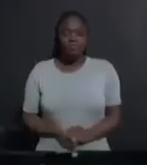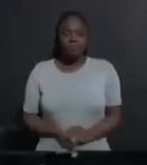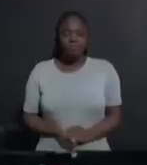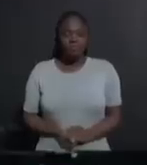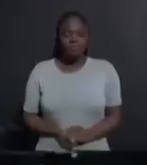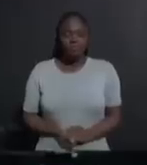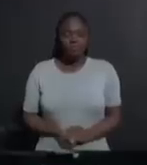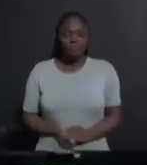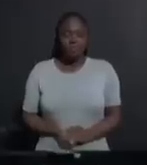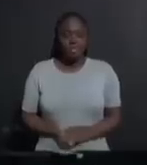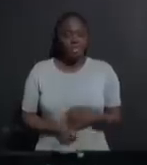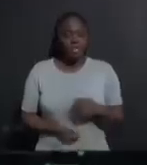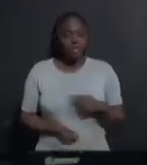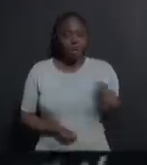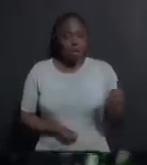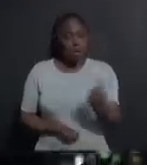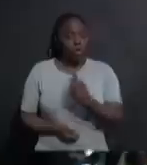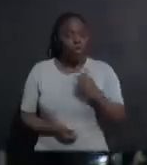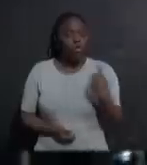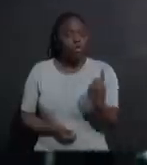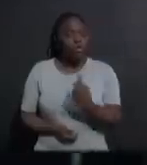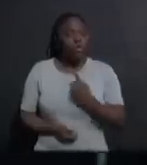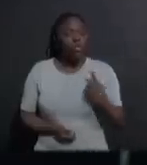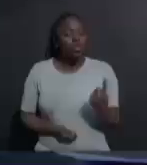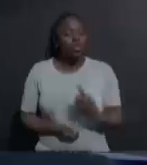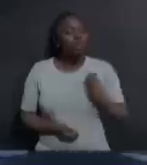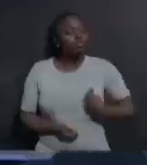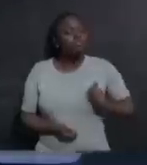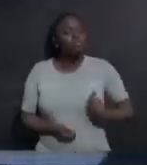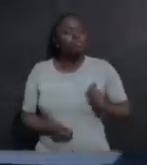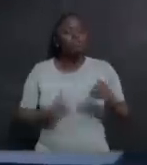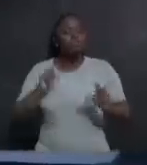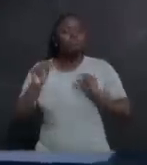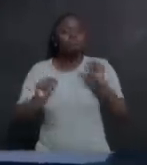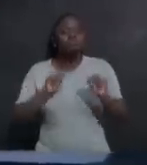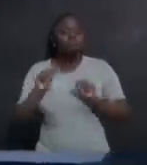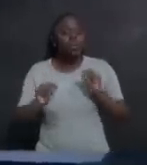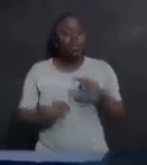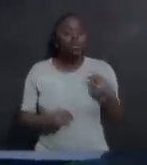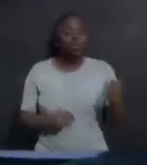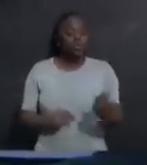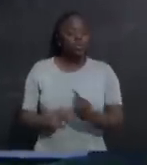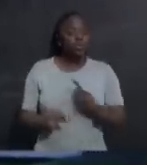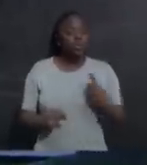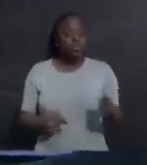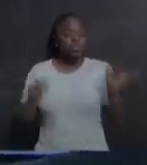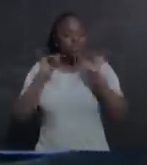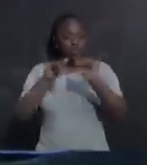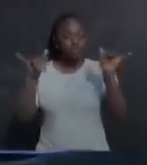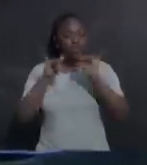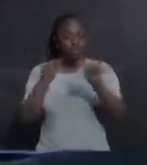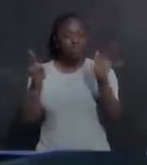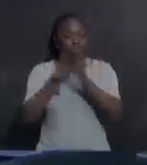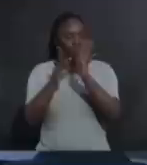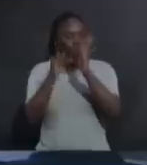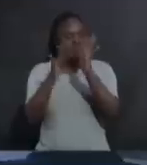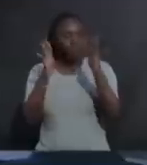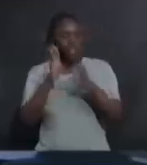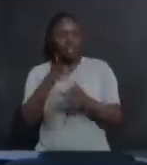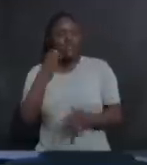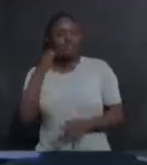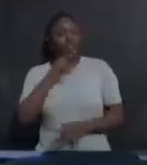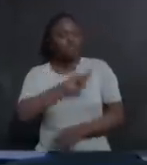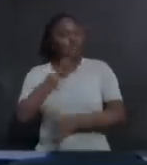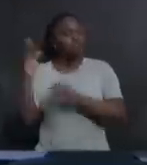Meu Deus do céu, nós só temos isso. O que, que nós somos nessa vida? Embaixador de Jesus. A gente fala em nome